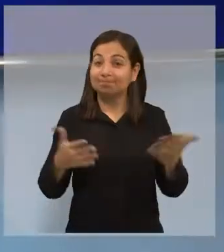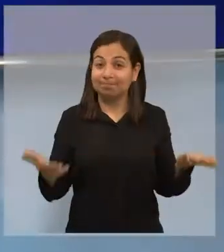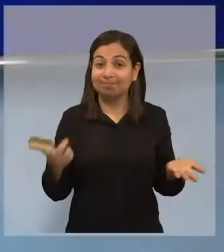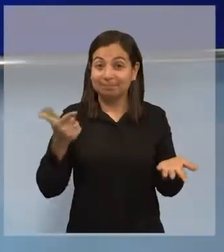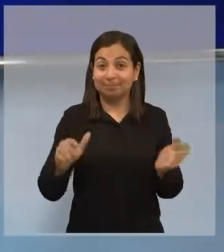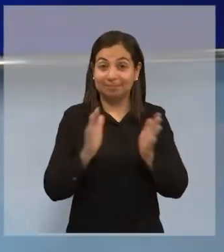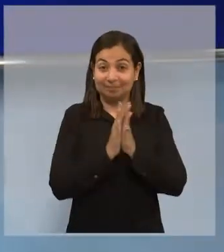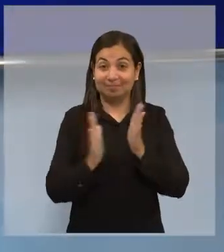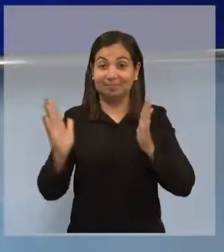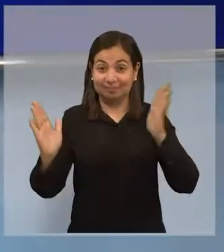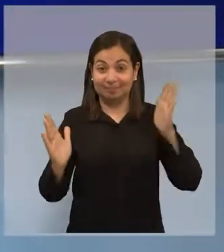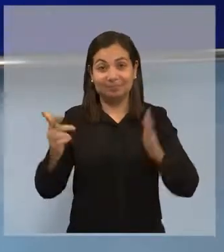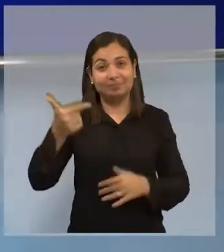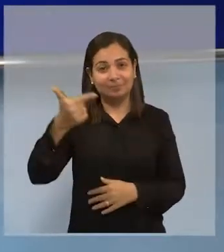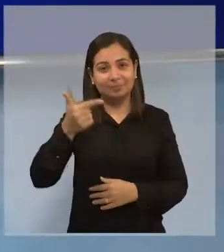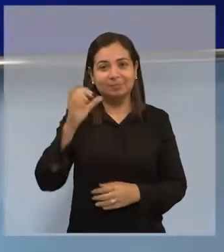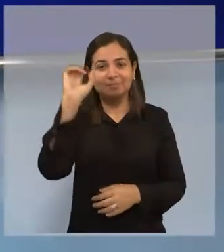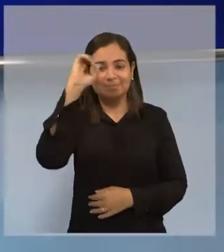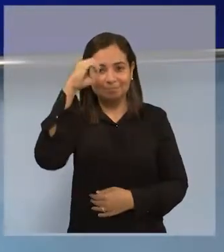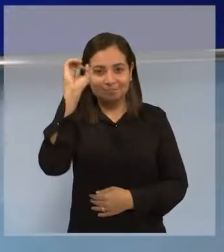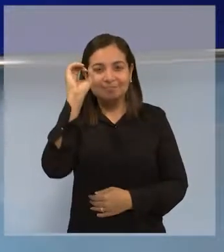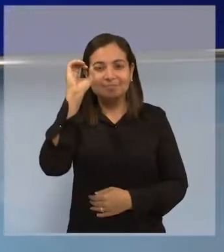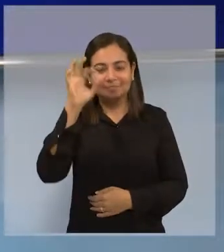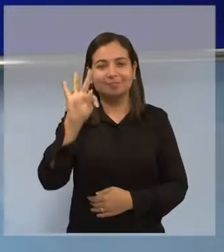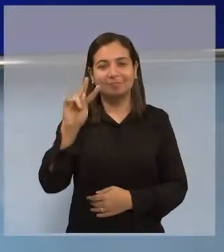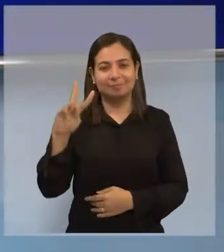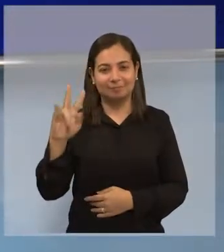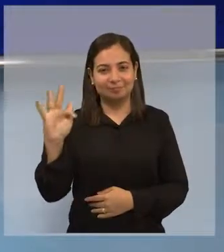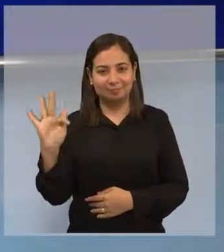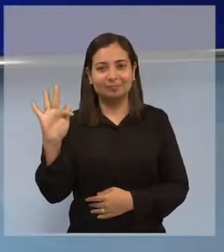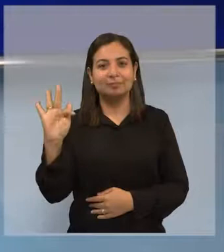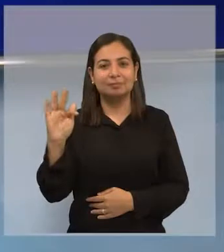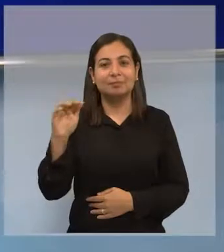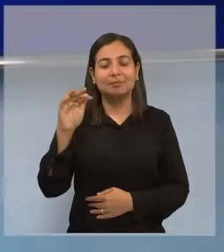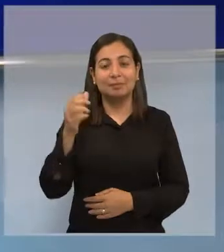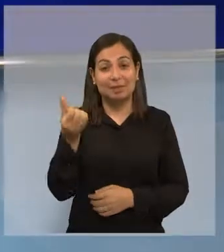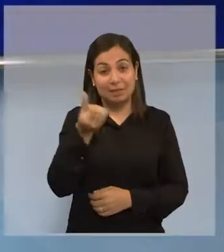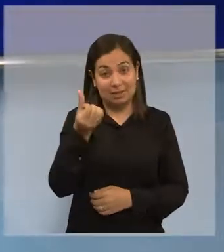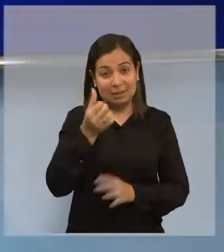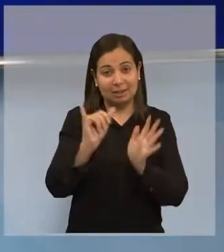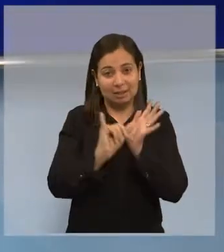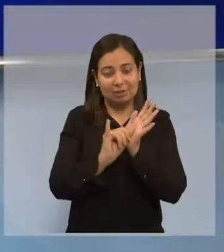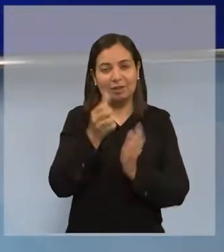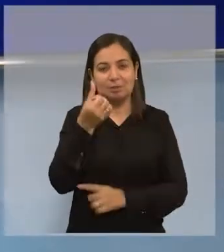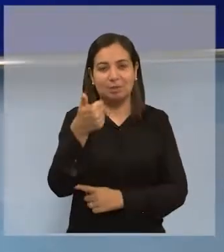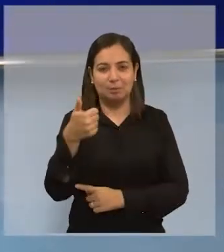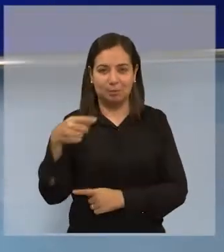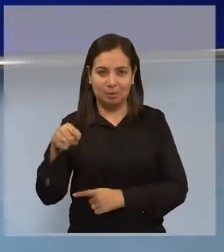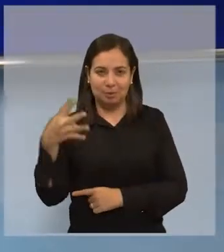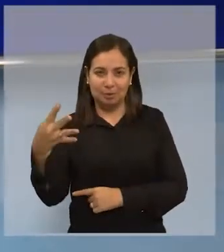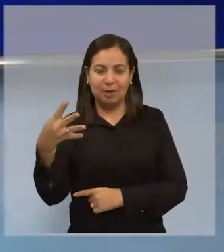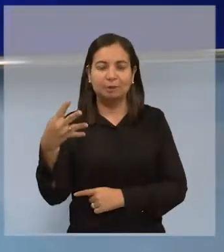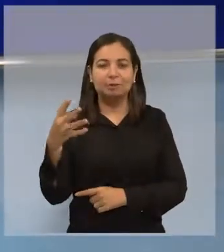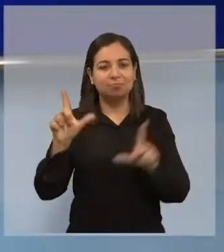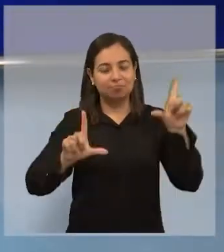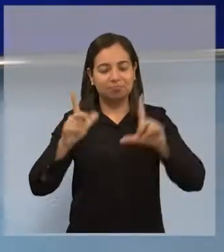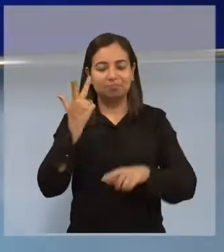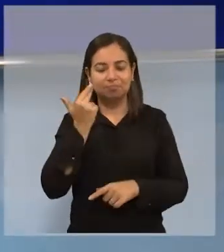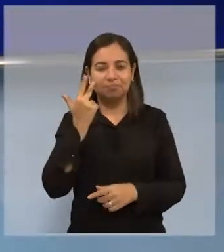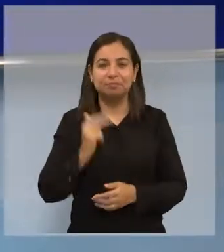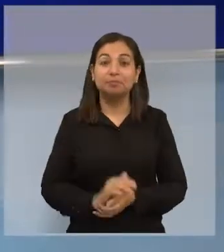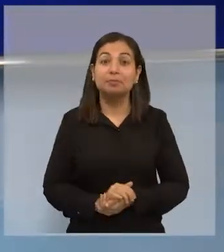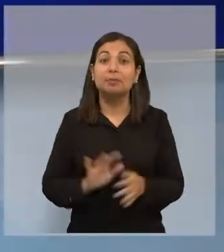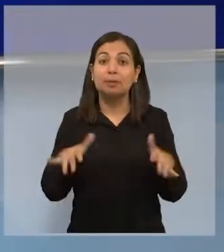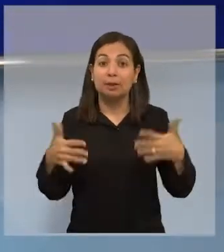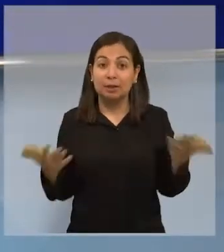Estamos de volta com o segundo bloco do programa Observatório pela TV Fortaleza, canal 6 da Multiplay e 61.4 digital. Estamos